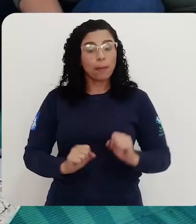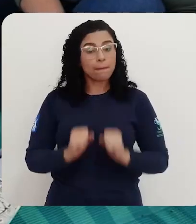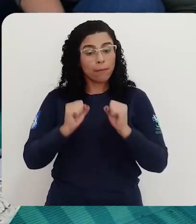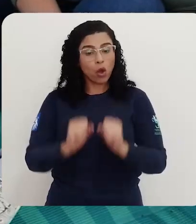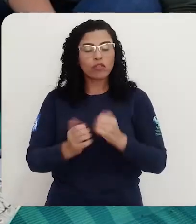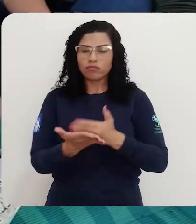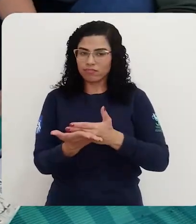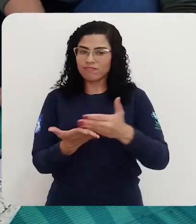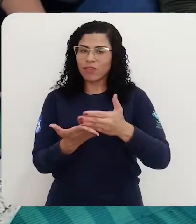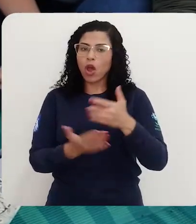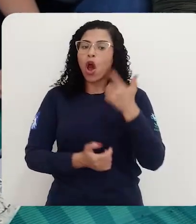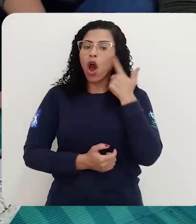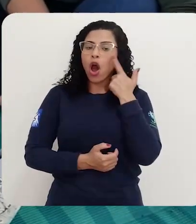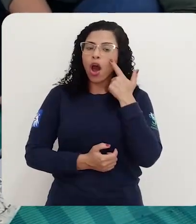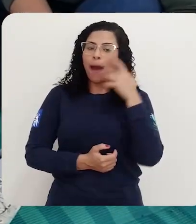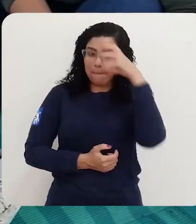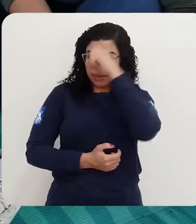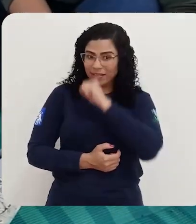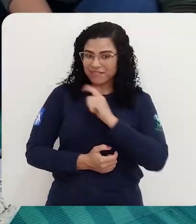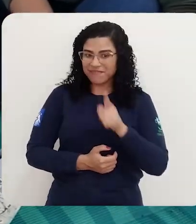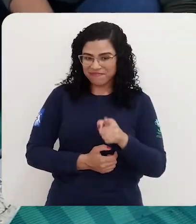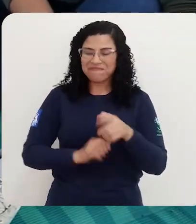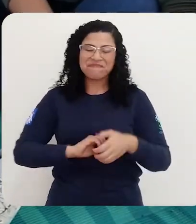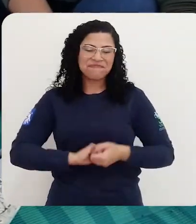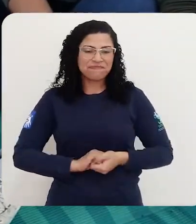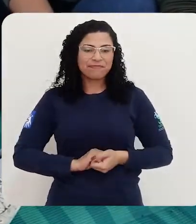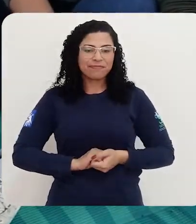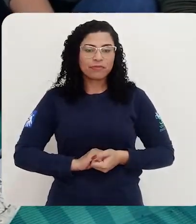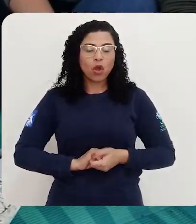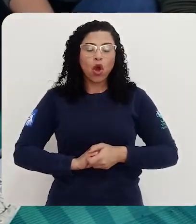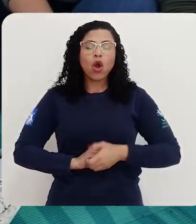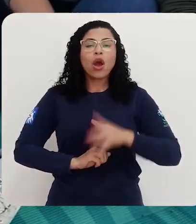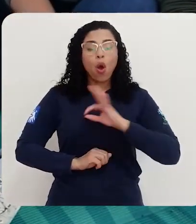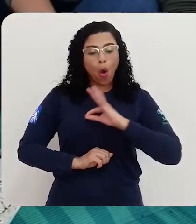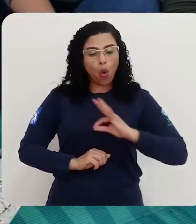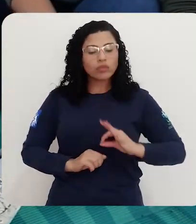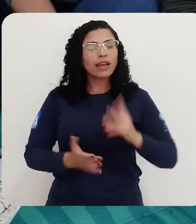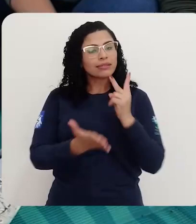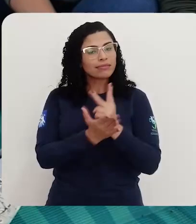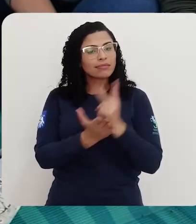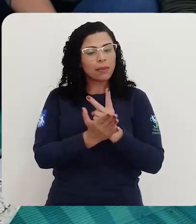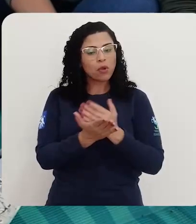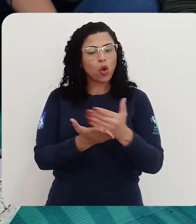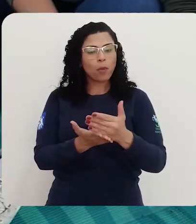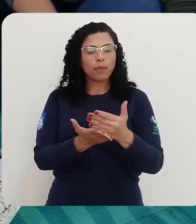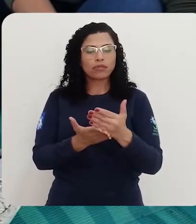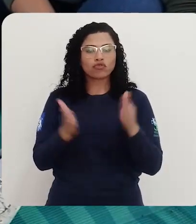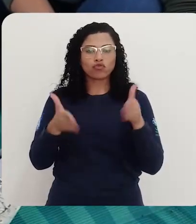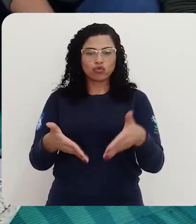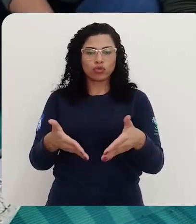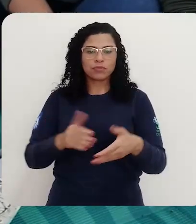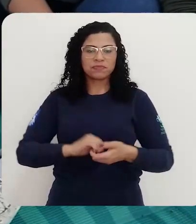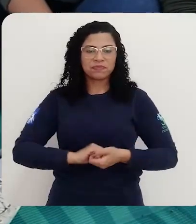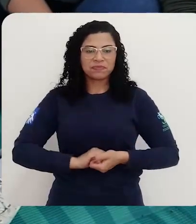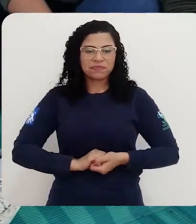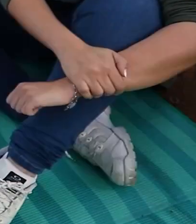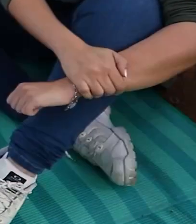vamos começar? Tá, ok. A ver se você aprendeu. Tá. Então a onça começa sempre o jogo. Tá, ok.